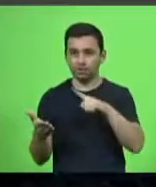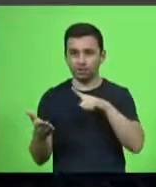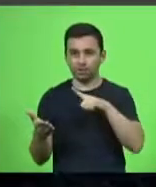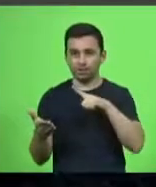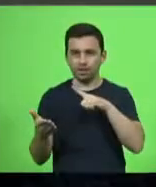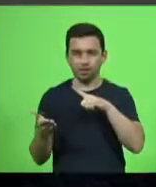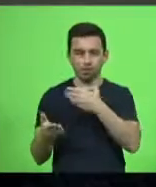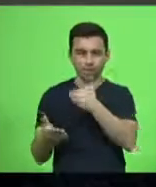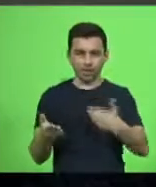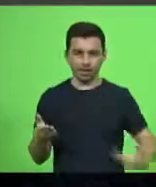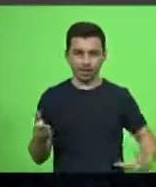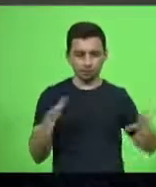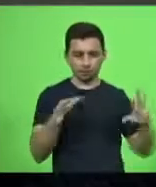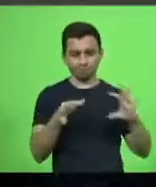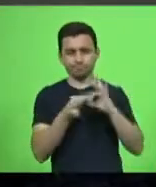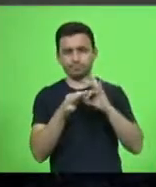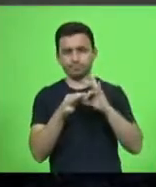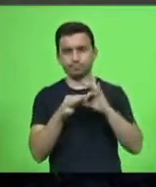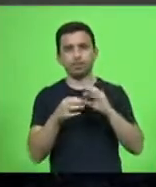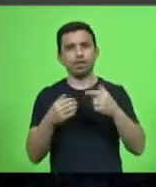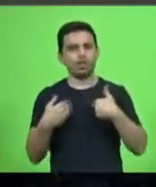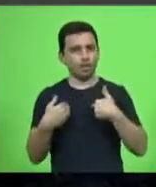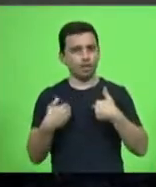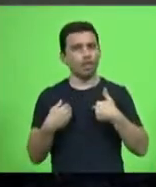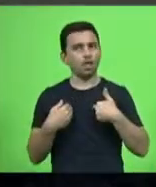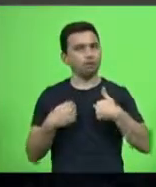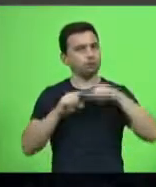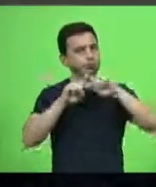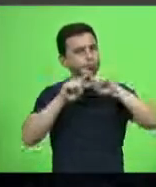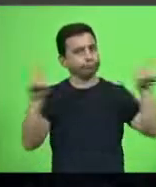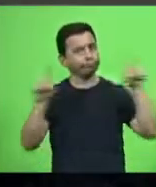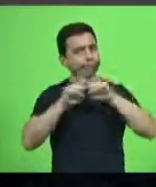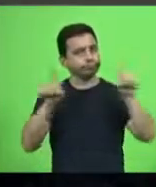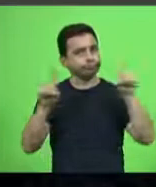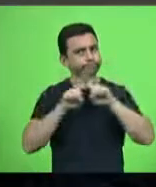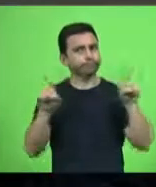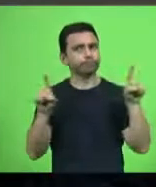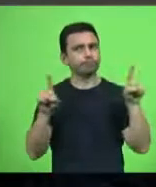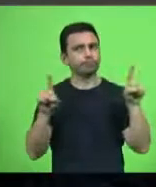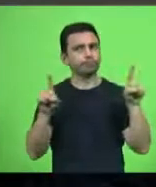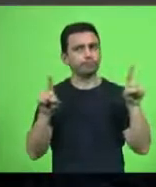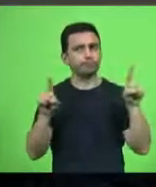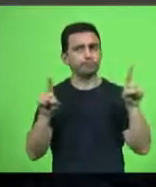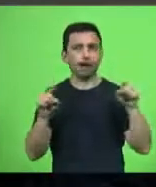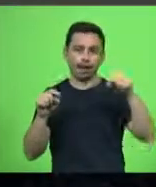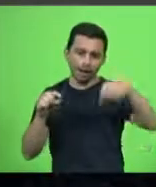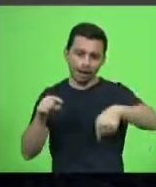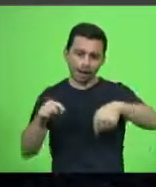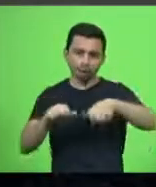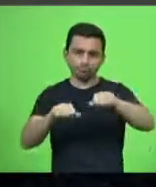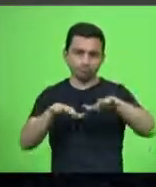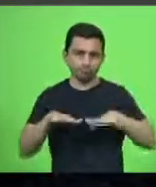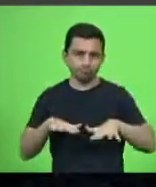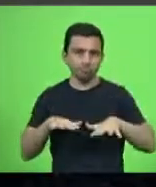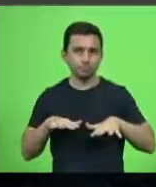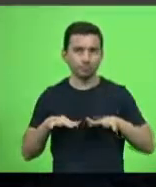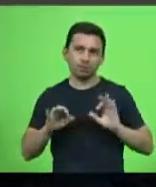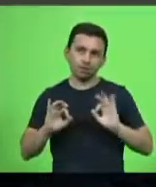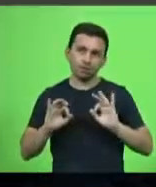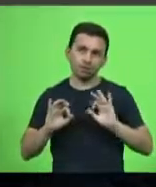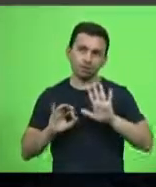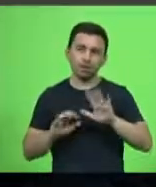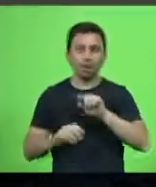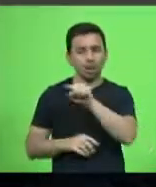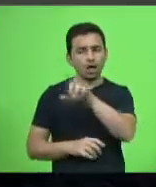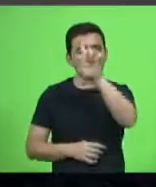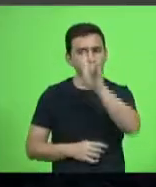do governo, eu mesmo faria minha reclamação, talvez não no plenário, mas diretamente à diretoria ou